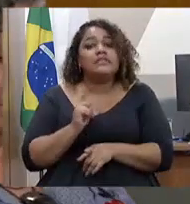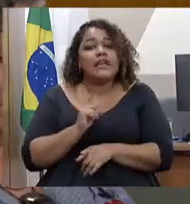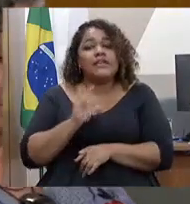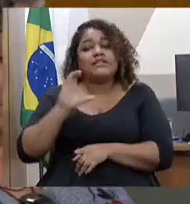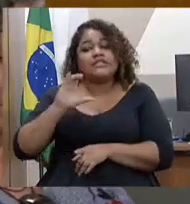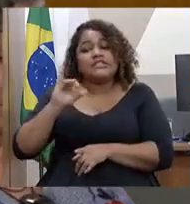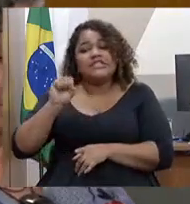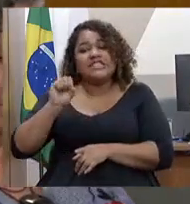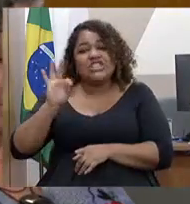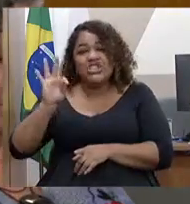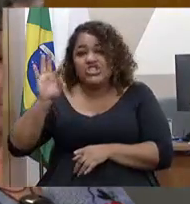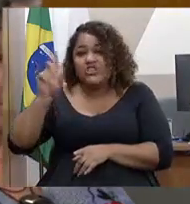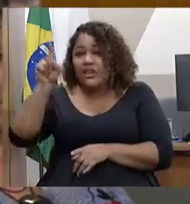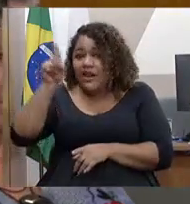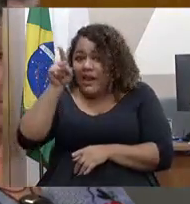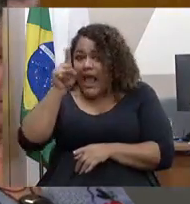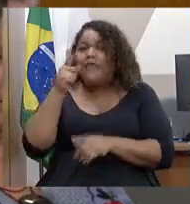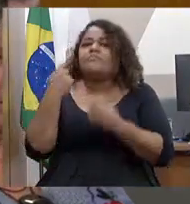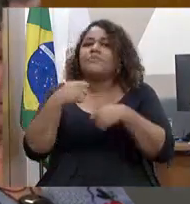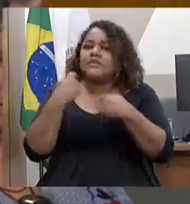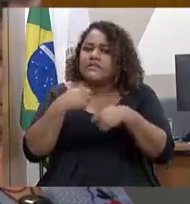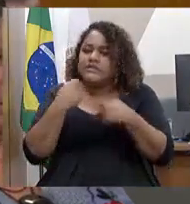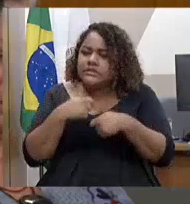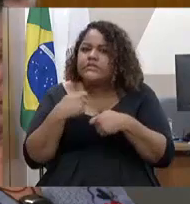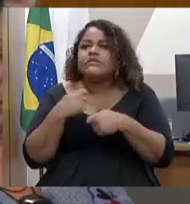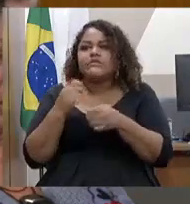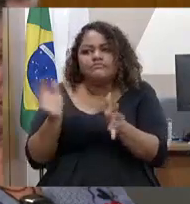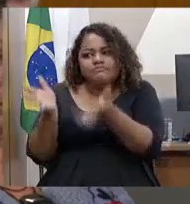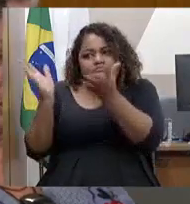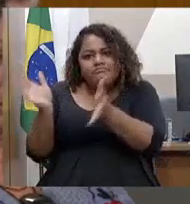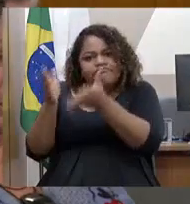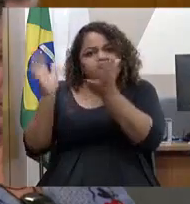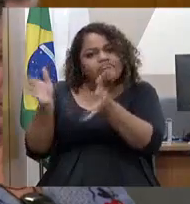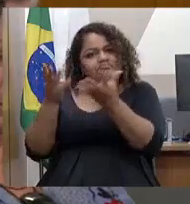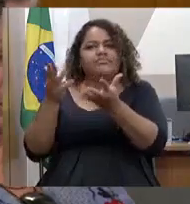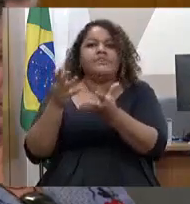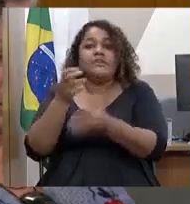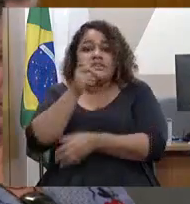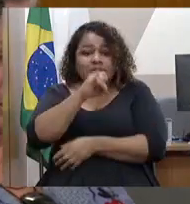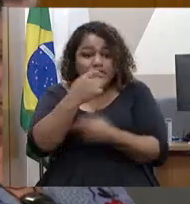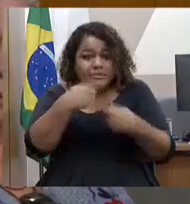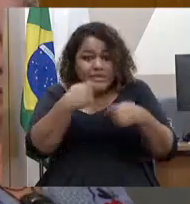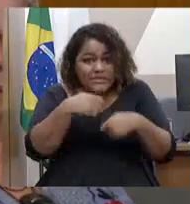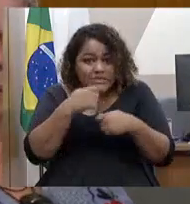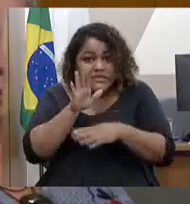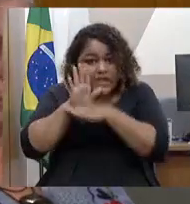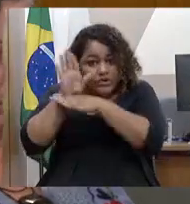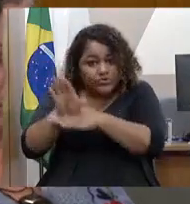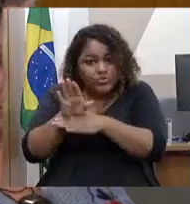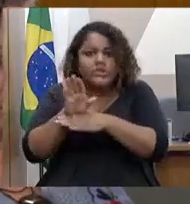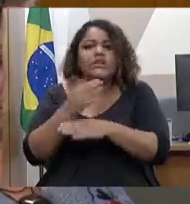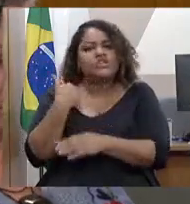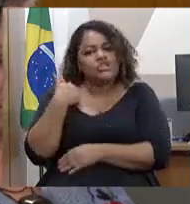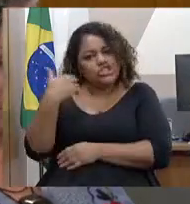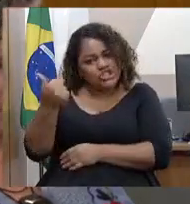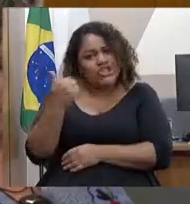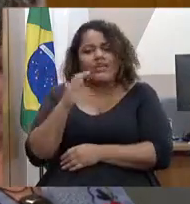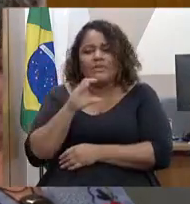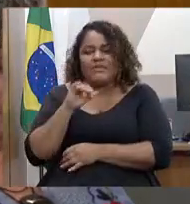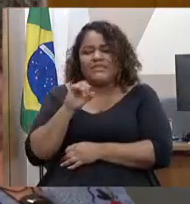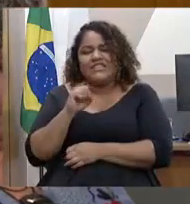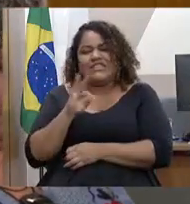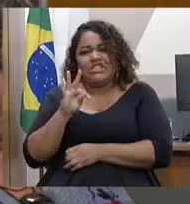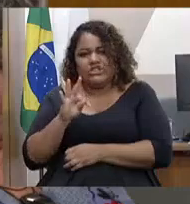para funcionar Se precisar de ajuda chama assiste o estadual para a gente poder também ajudar e